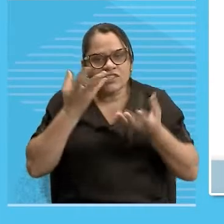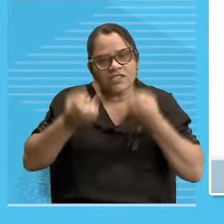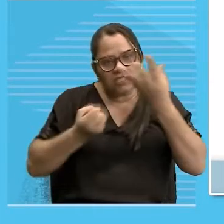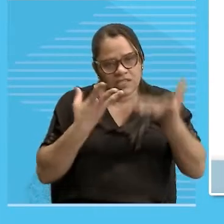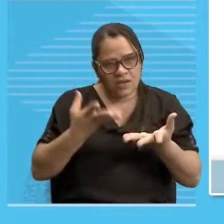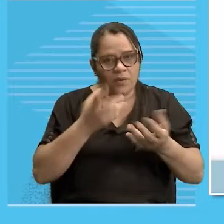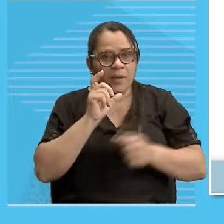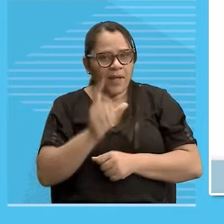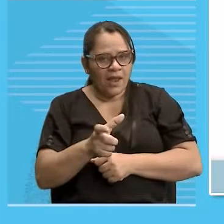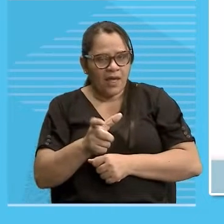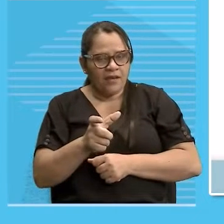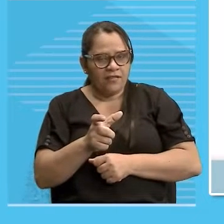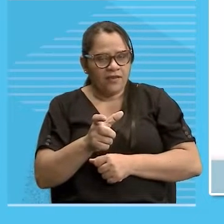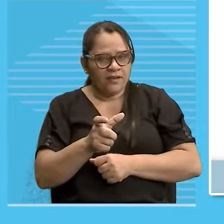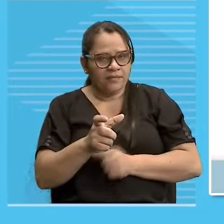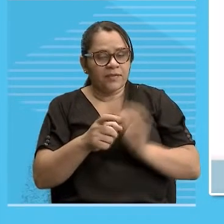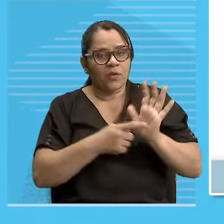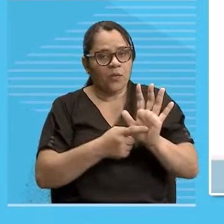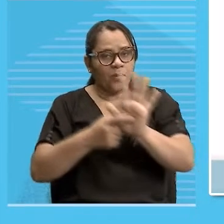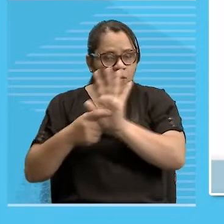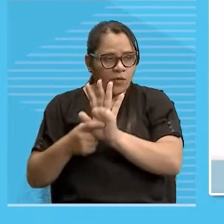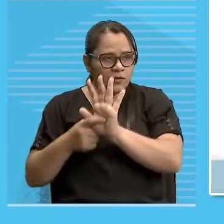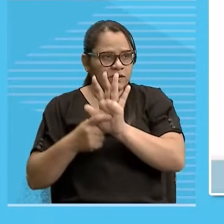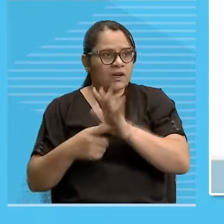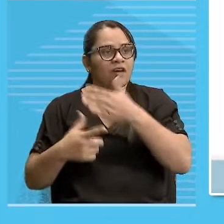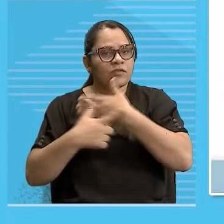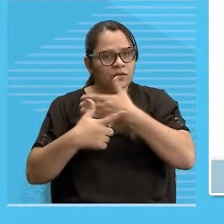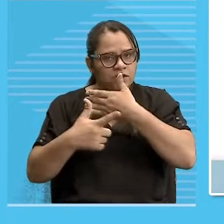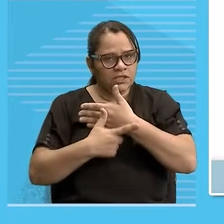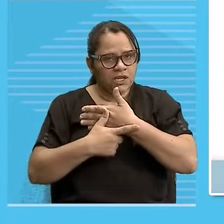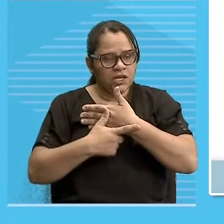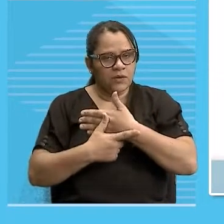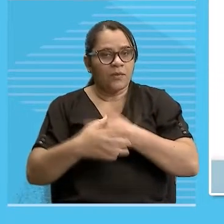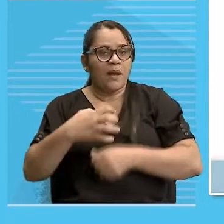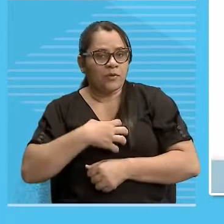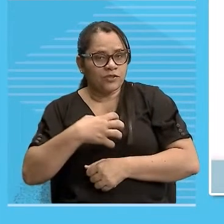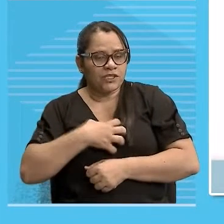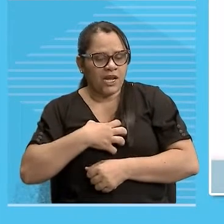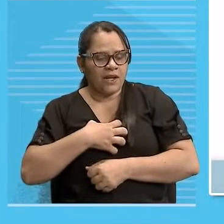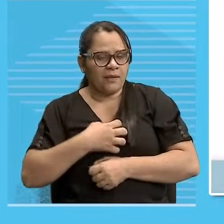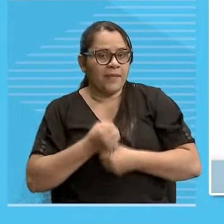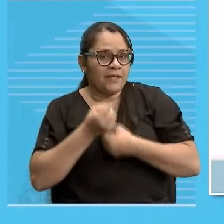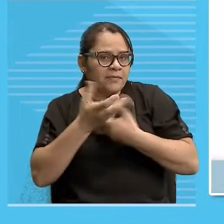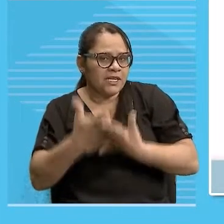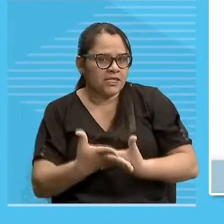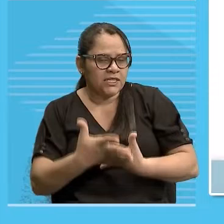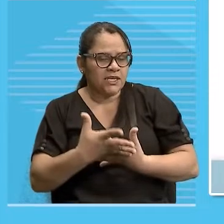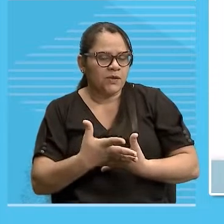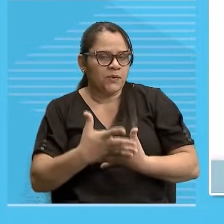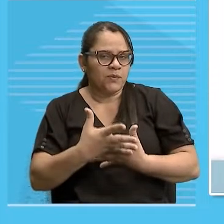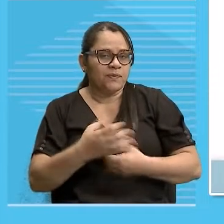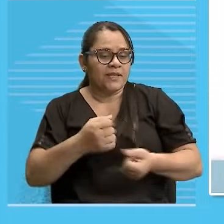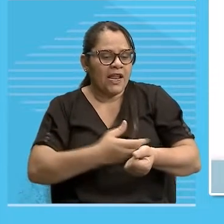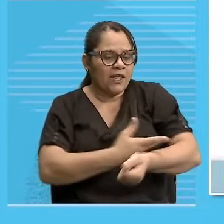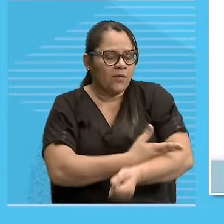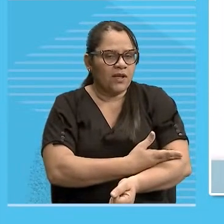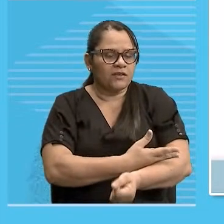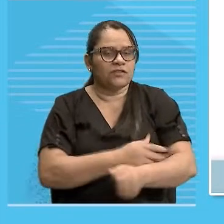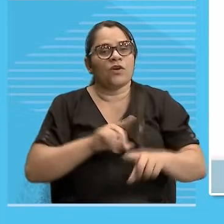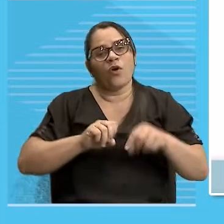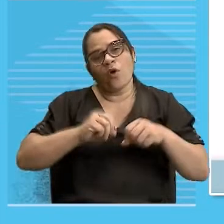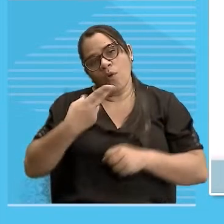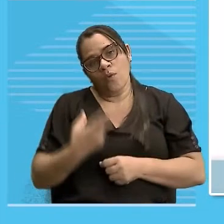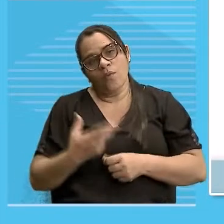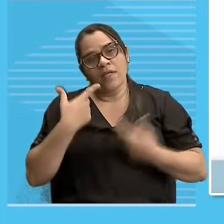tá? Quando a predominância da função emotiva ou expressiva da linguagem, não esqueça que essa função da linguagem,